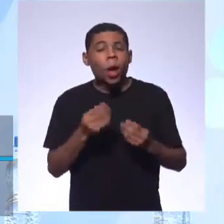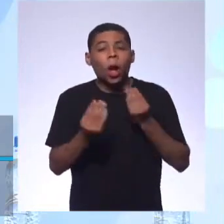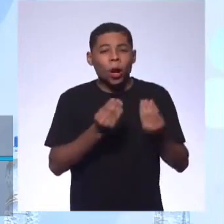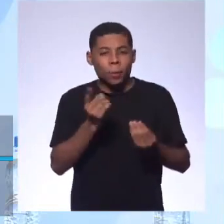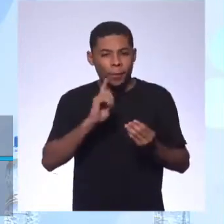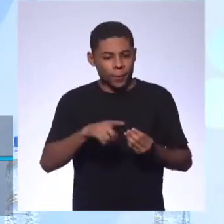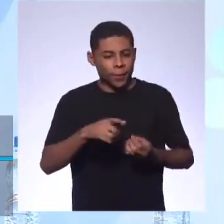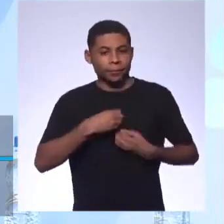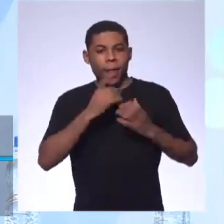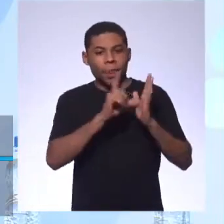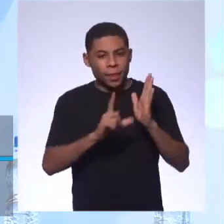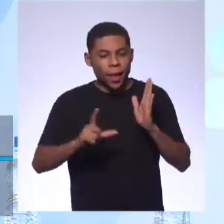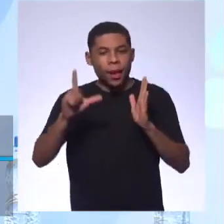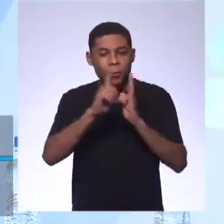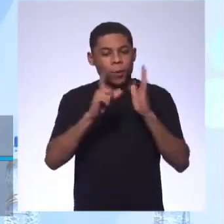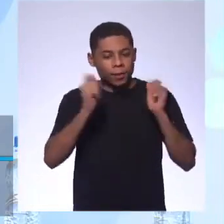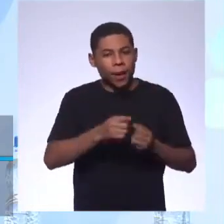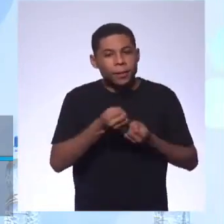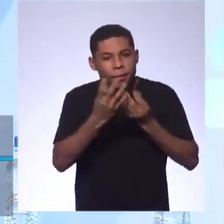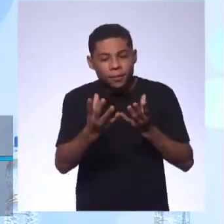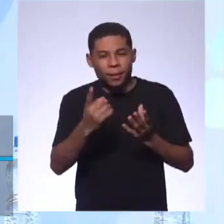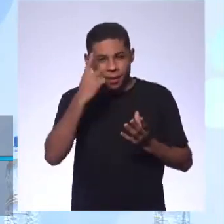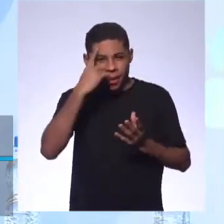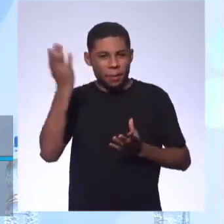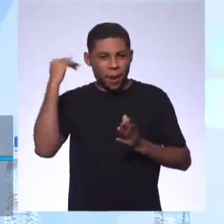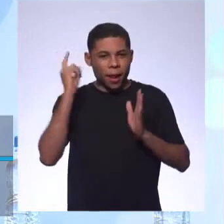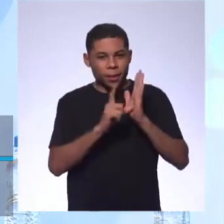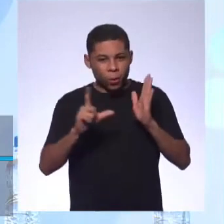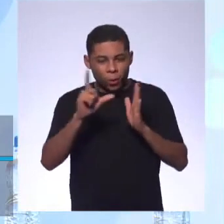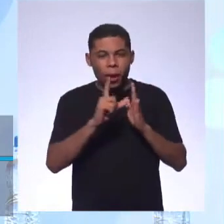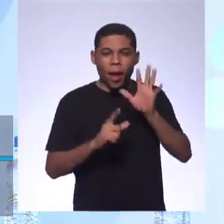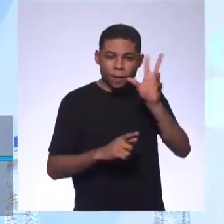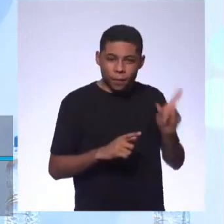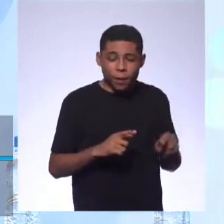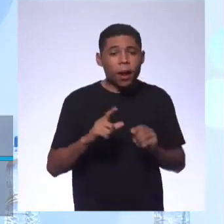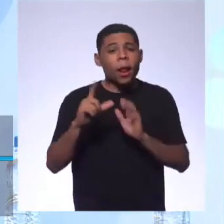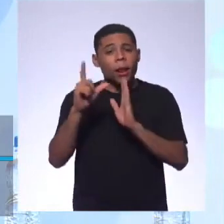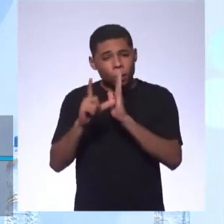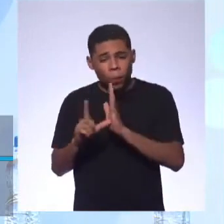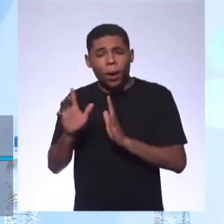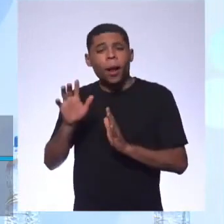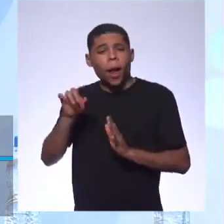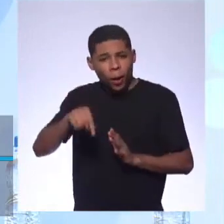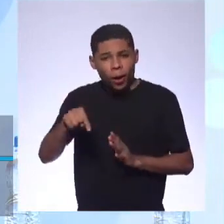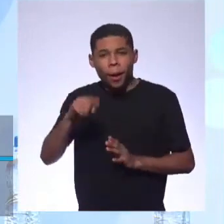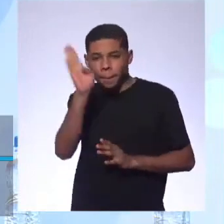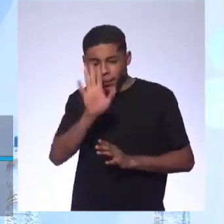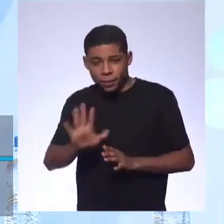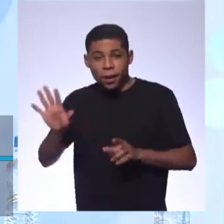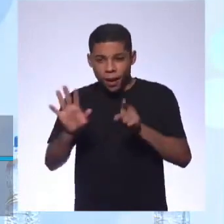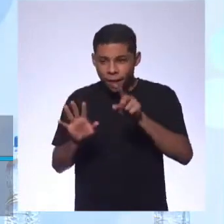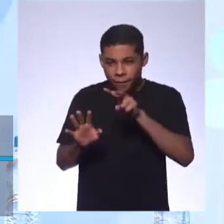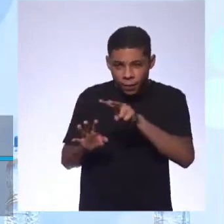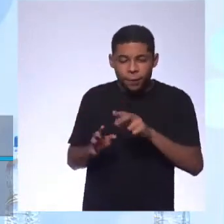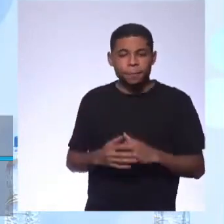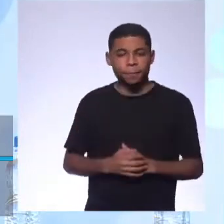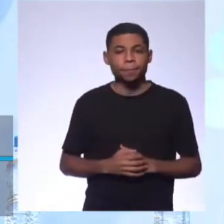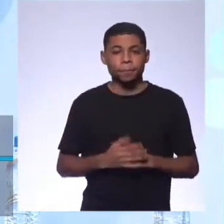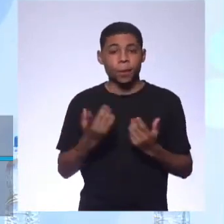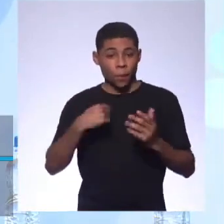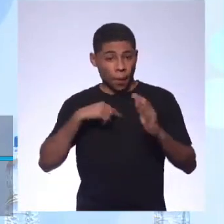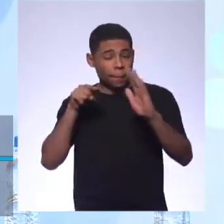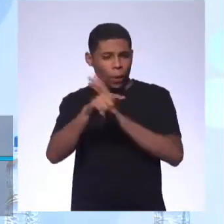da literatura africana, como a gente trabalhou já, literatura brasileira, como vocês estão vendo agora. Eu vou fazer uma